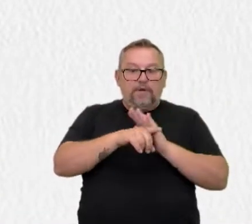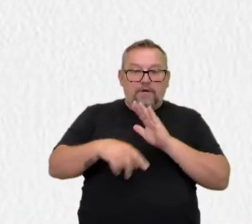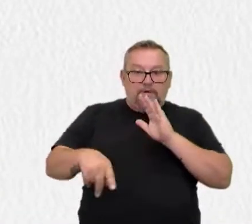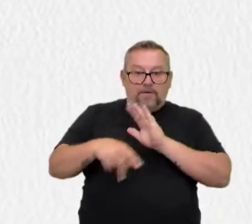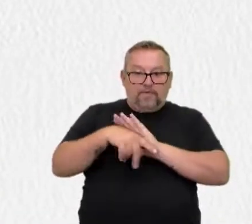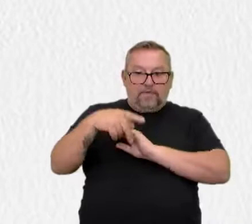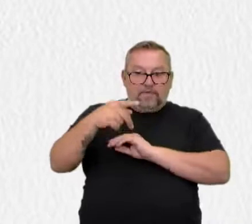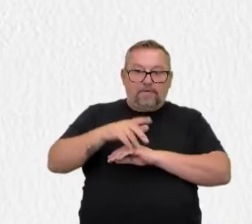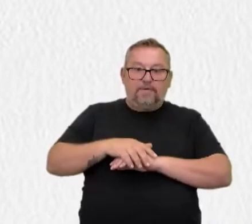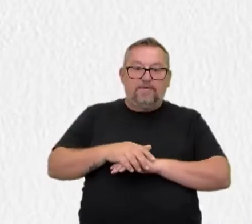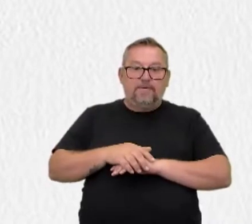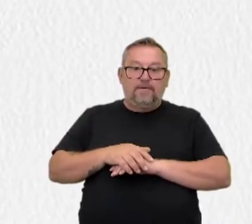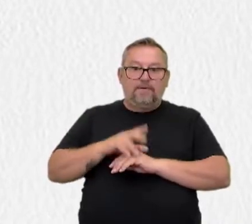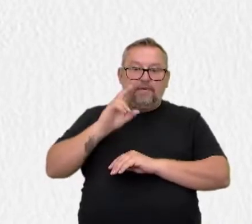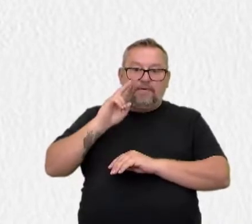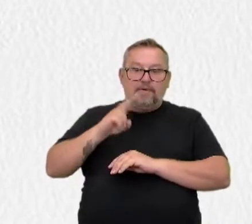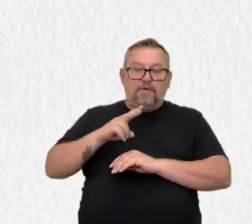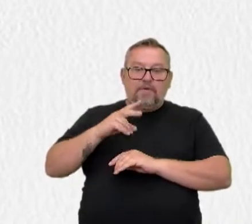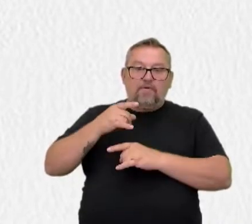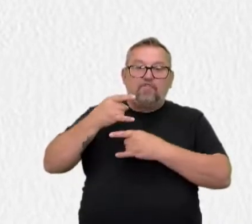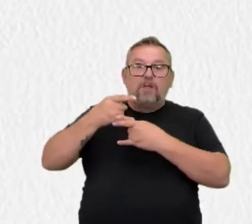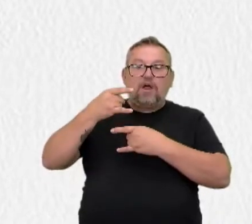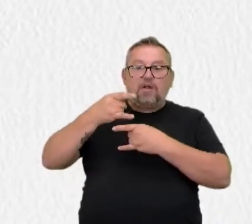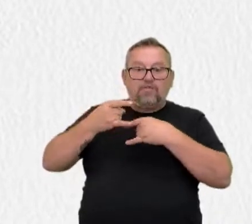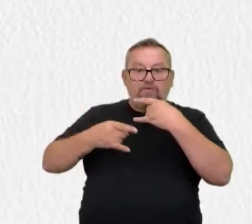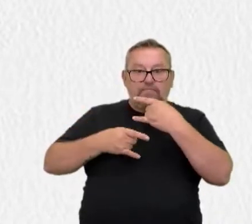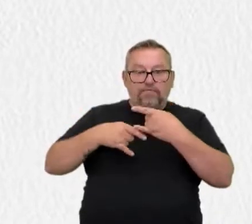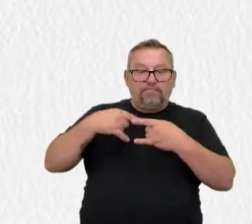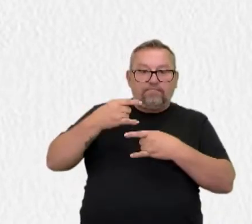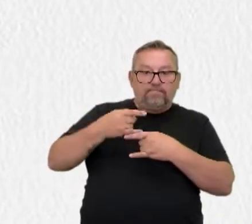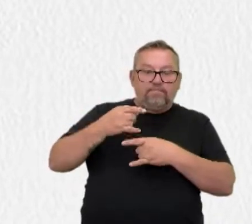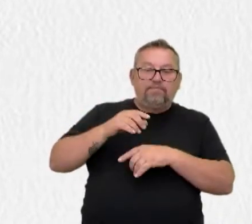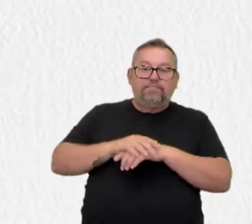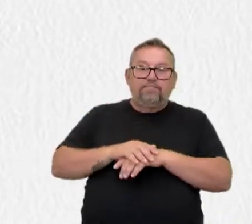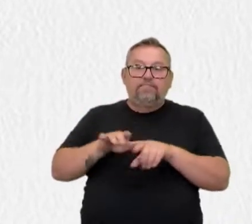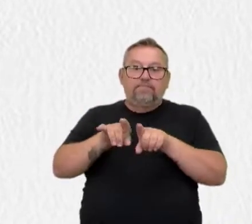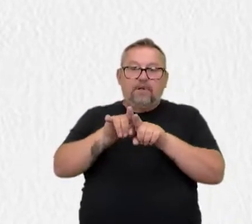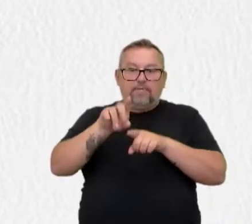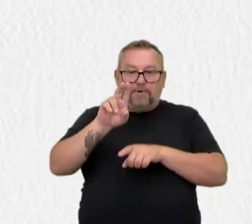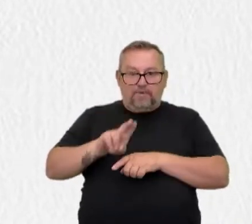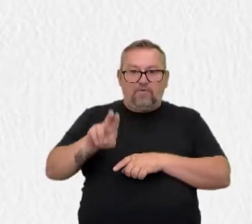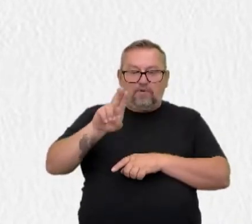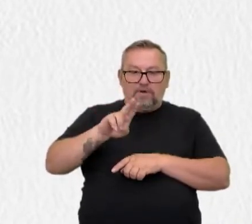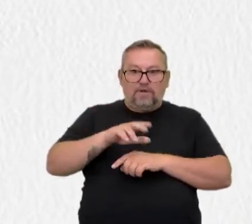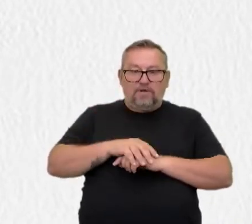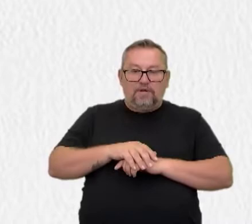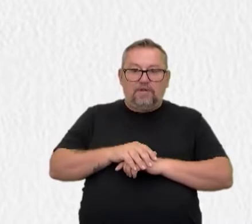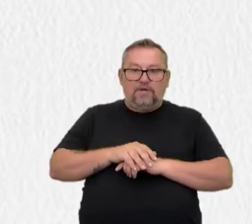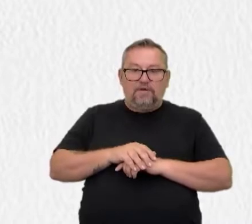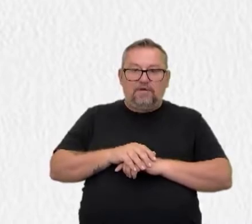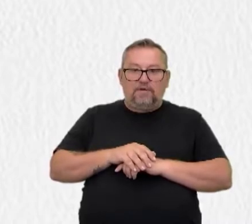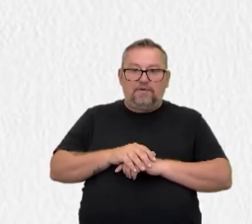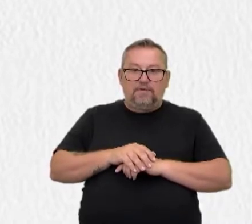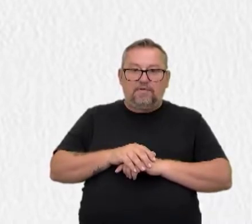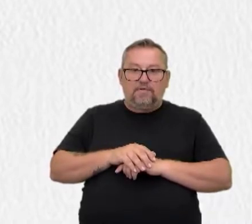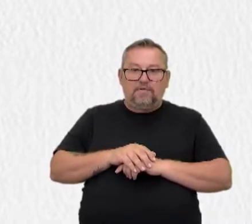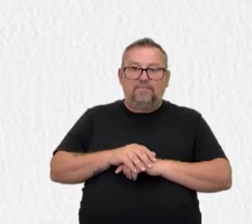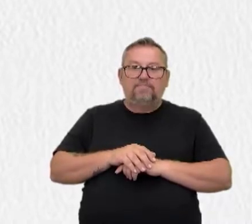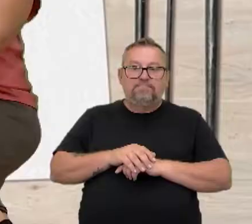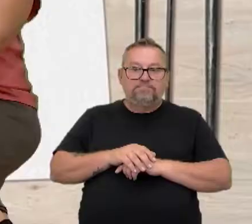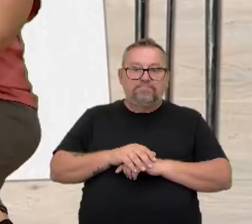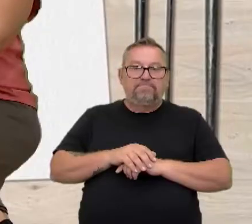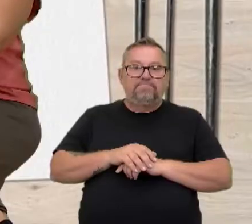certo? Vocês já ouviram falar em shard? Já pensou o que é uma shard? Será que o meme utiliza shard? Olha só, o que você acha, Prof.